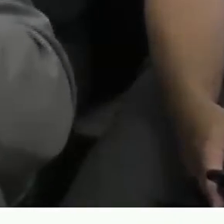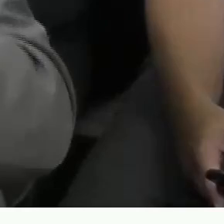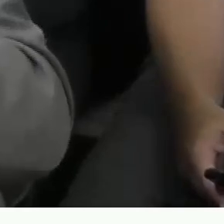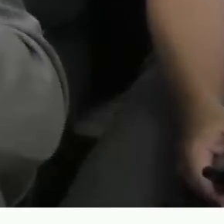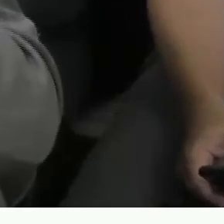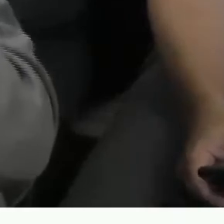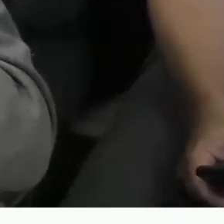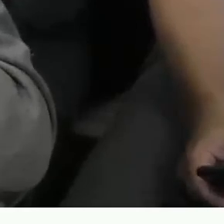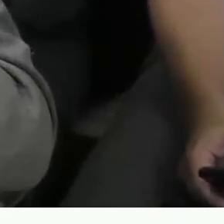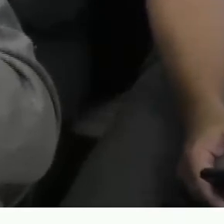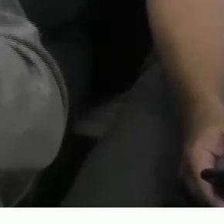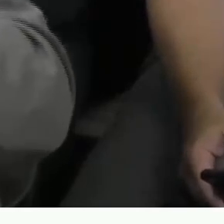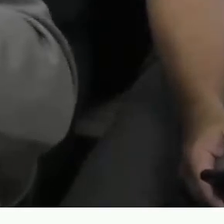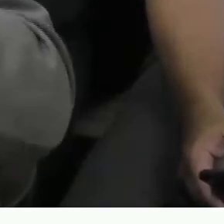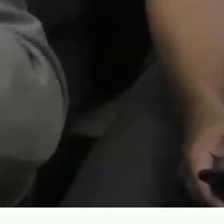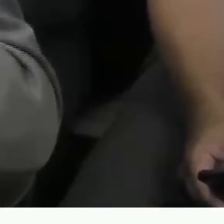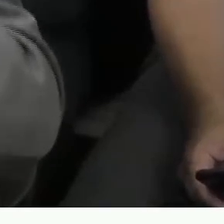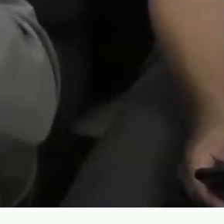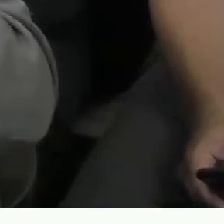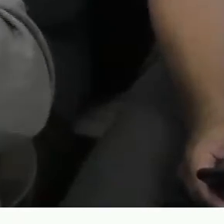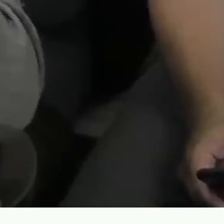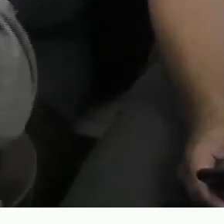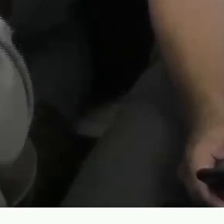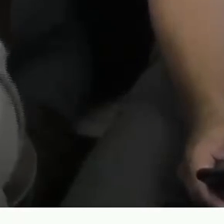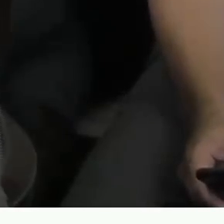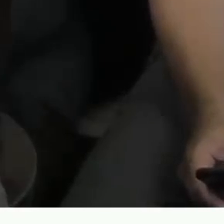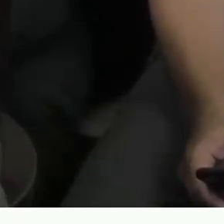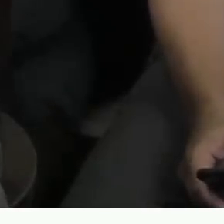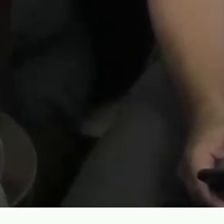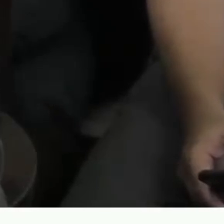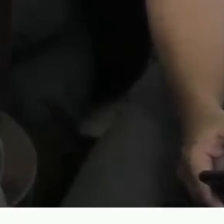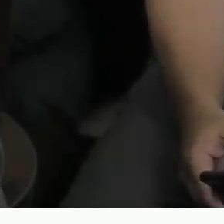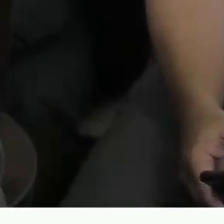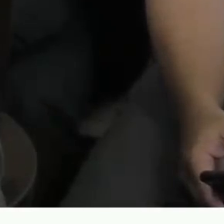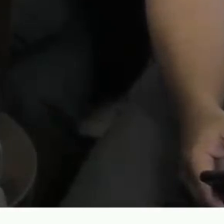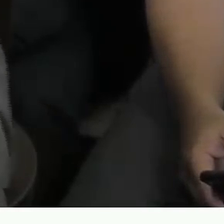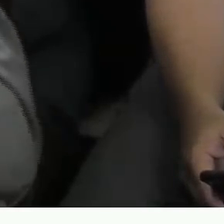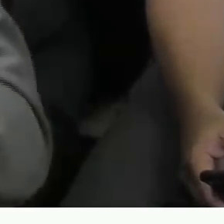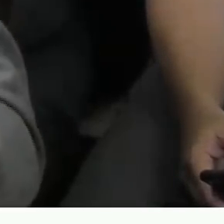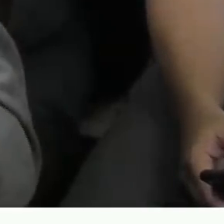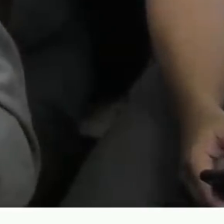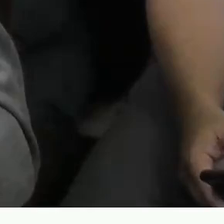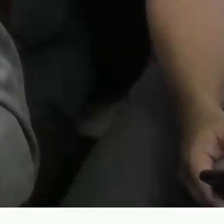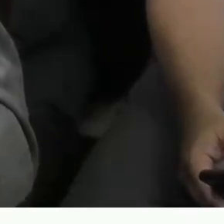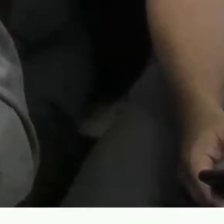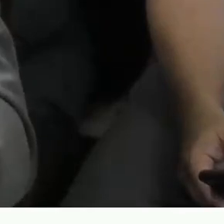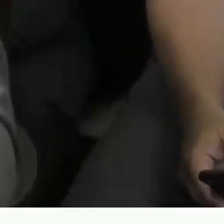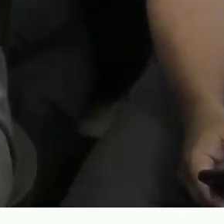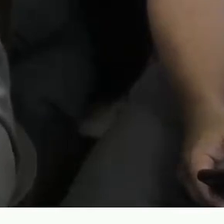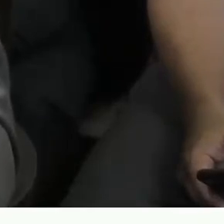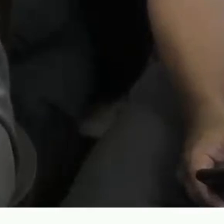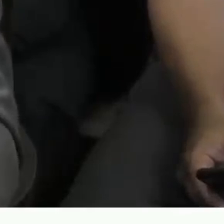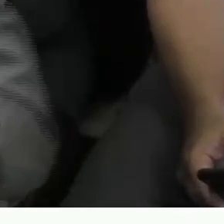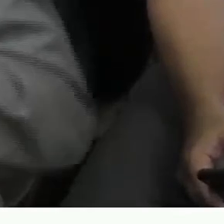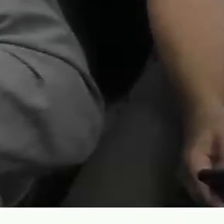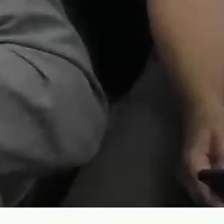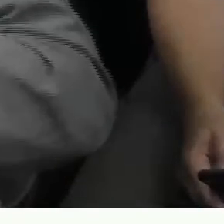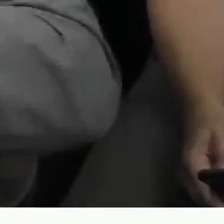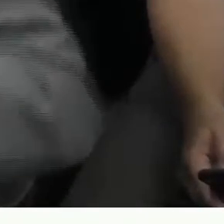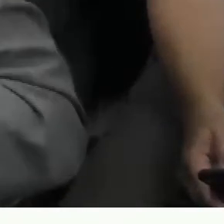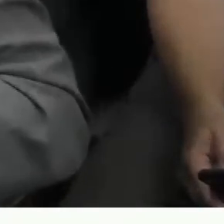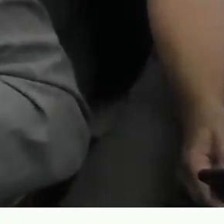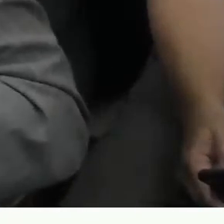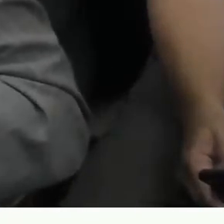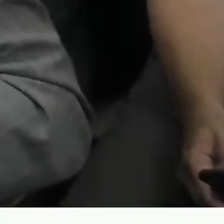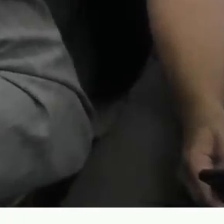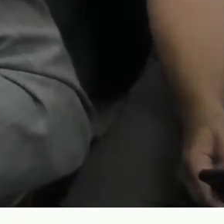de quem e como vai receber, para que possamos ser o mais justo possível com todos. Então, Então, por esse motivo, porque senão,